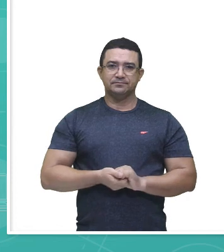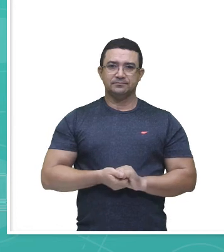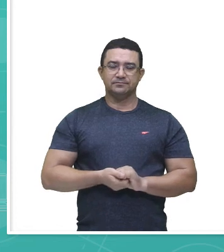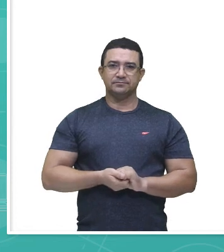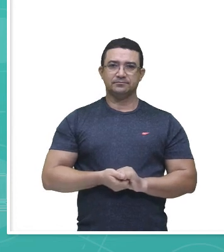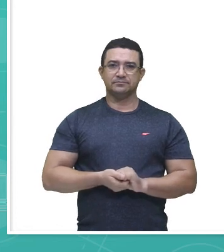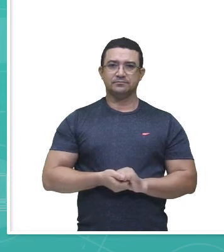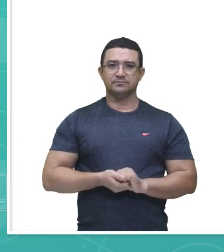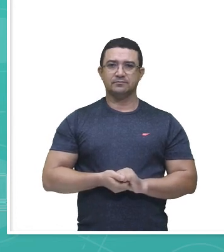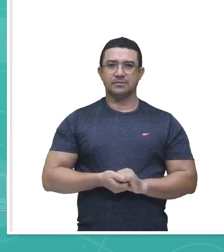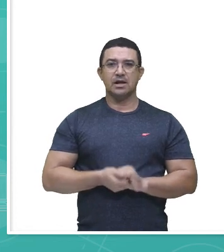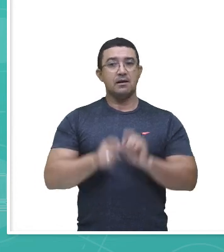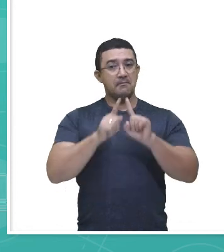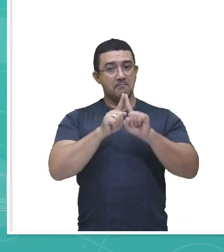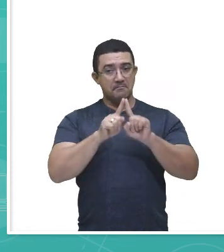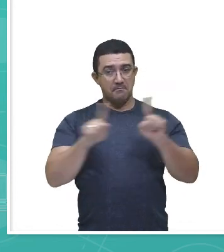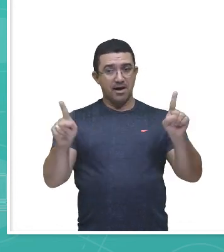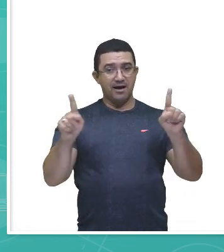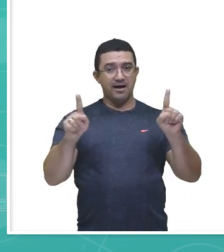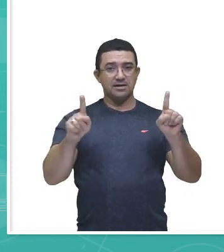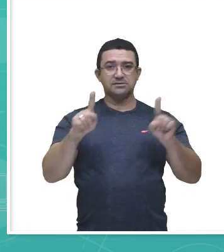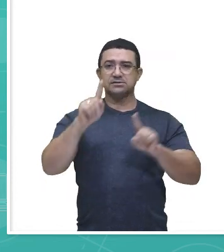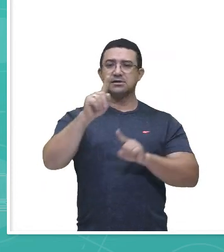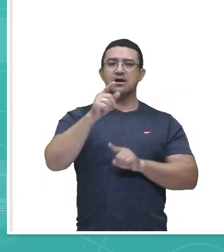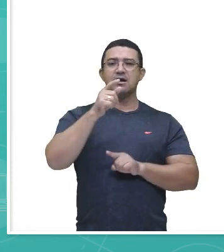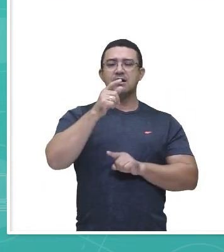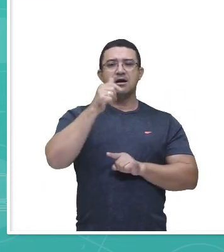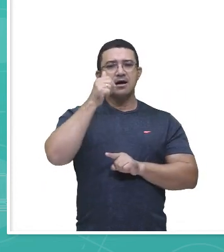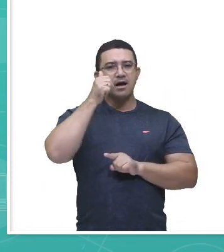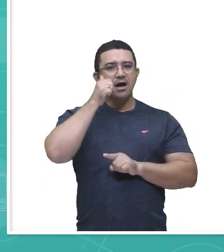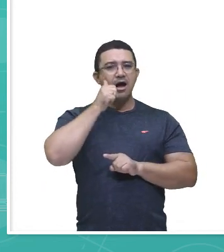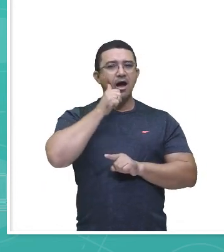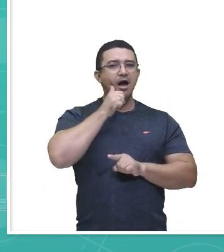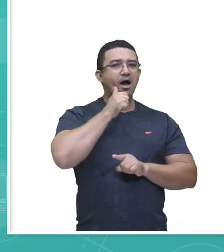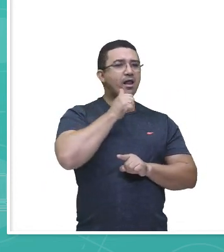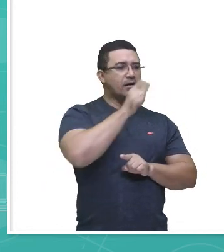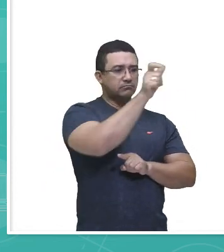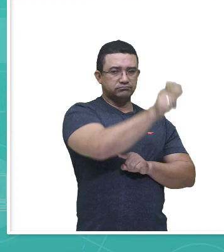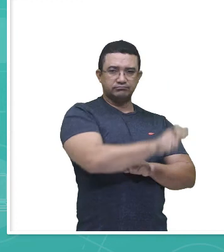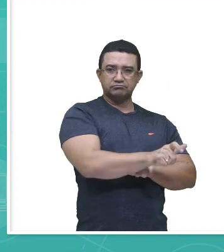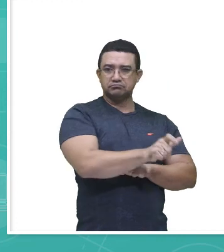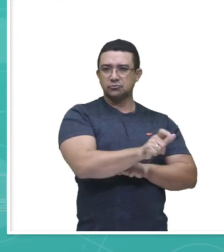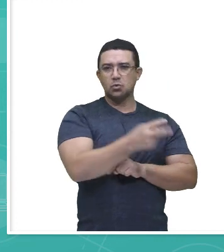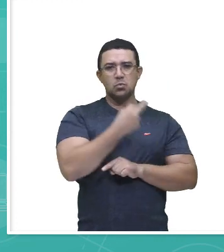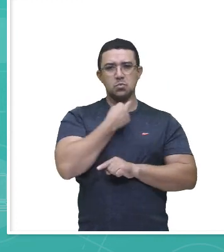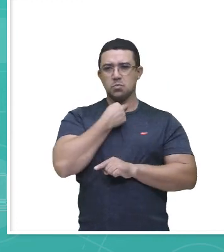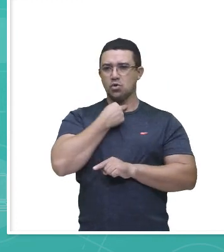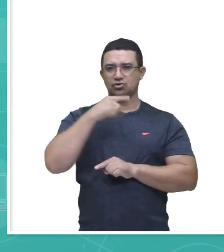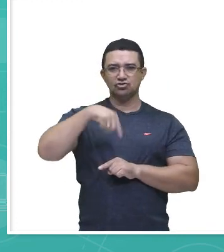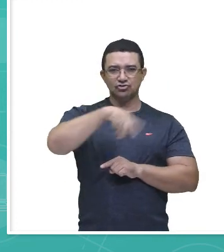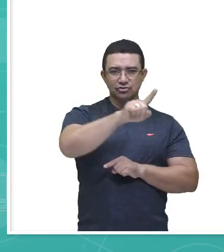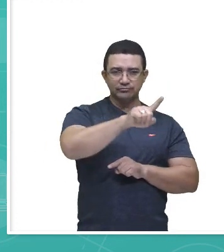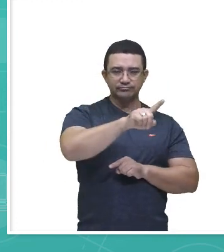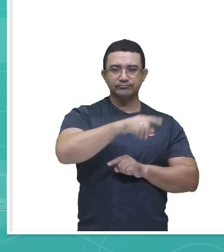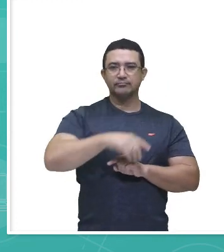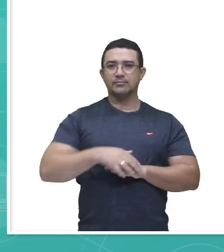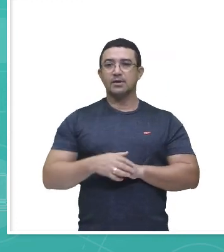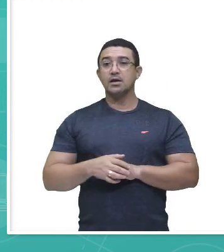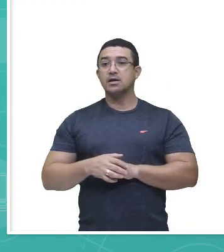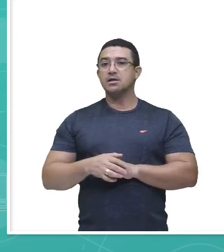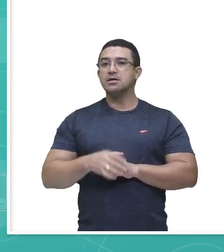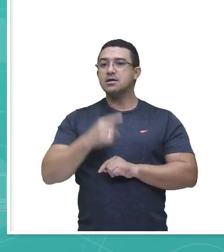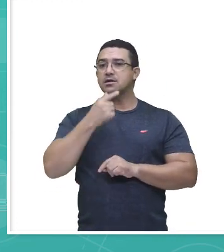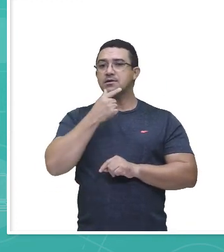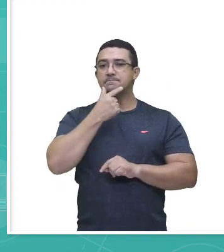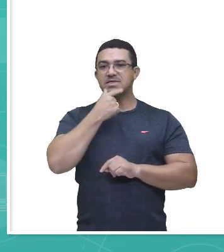na outra oração, mas ela não pôde ir. Foi convidada, né?